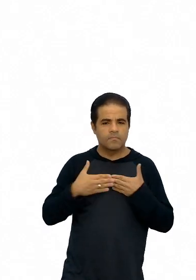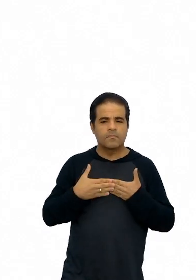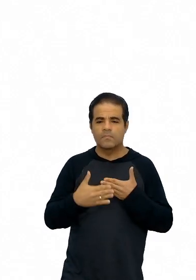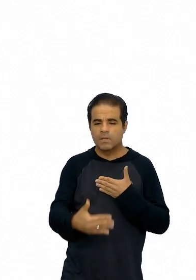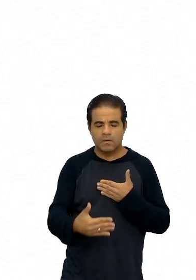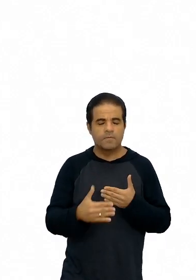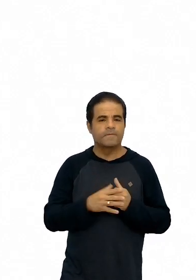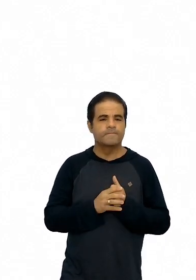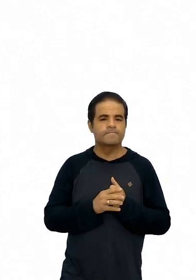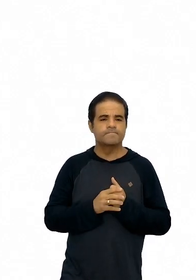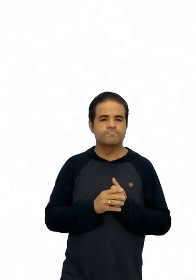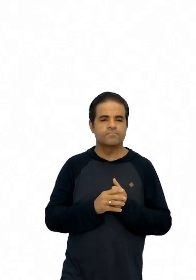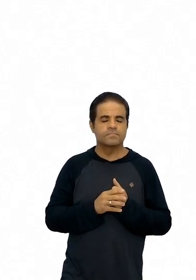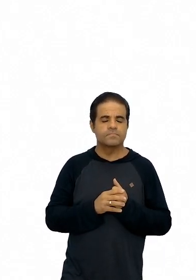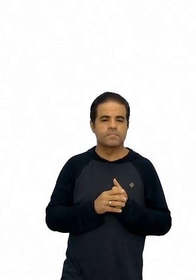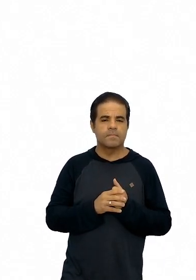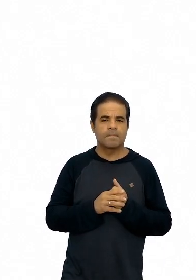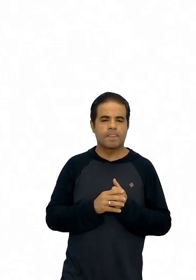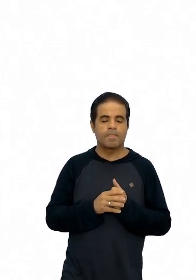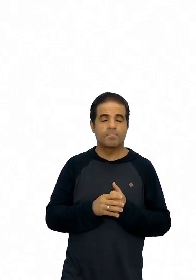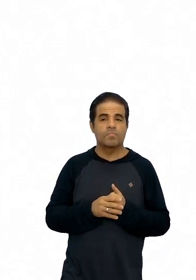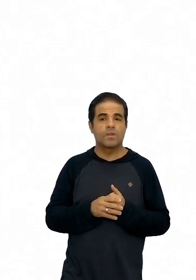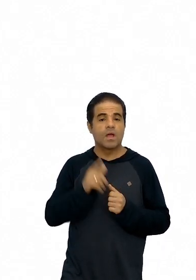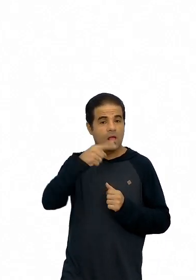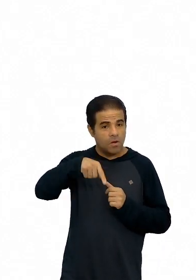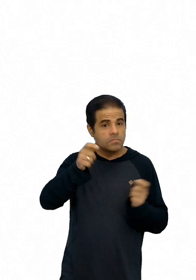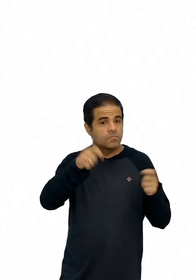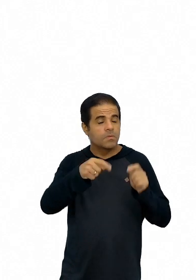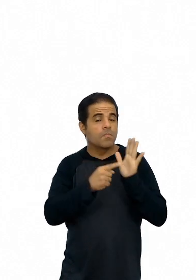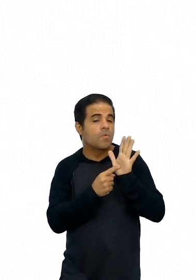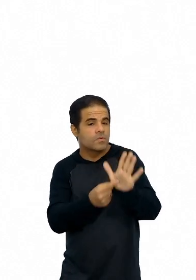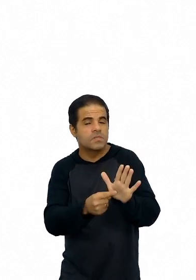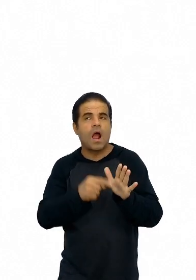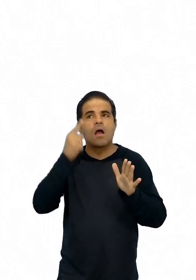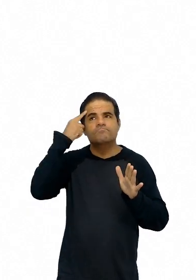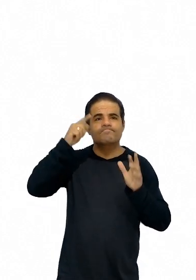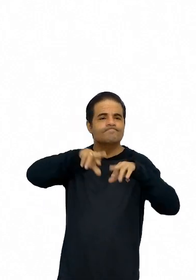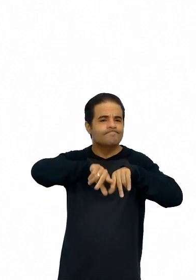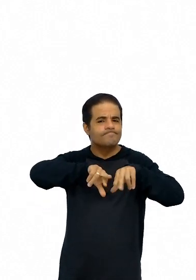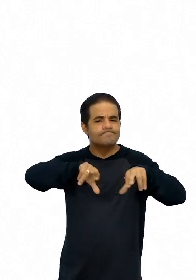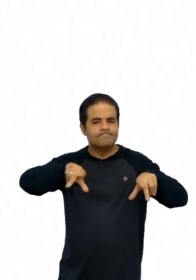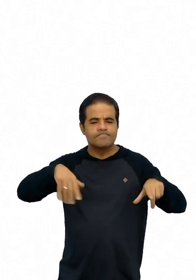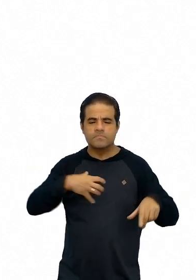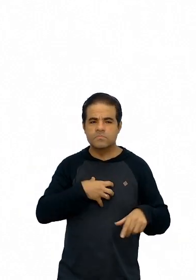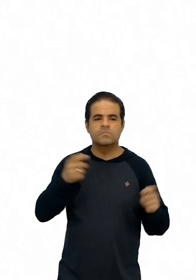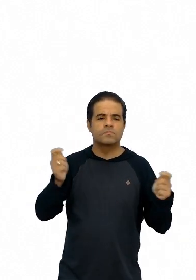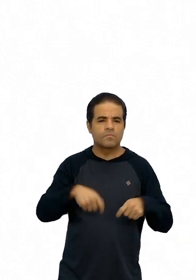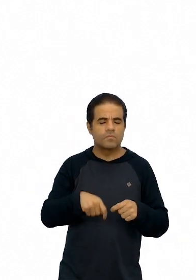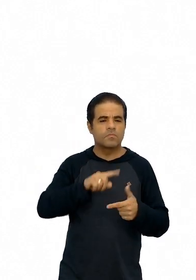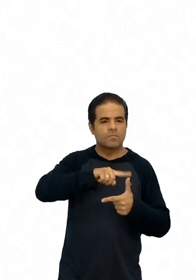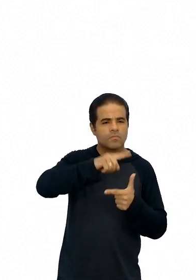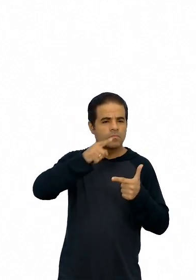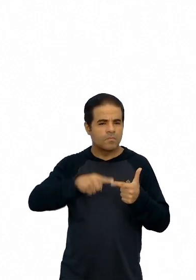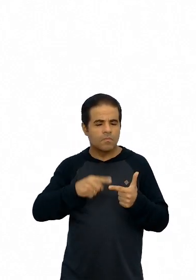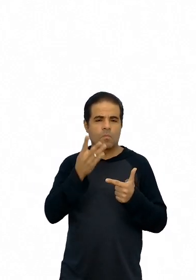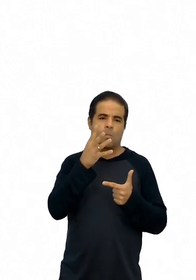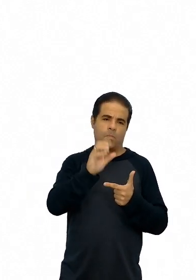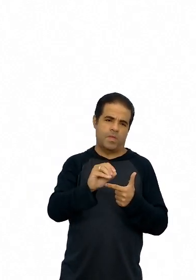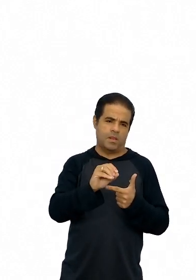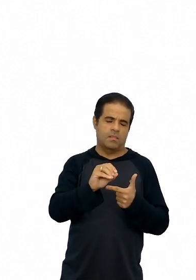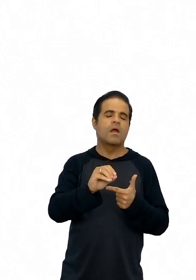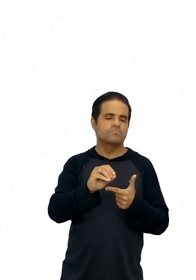né, da gente mostrar as diversas maneiras que eu posso ter esse ângulo de 40 graus,